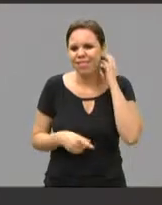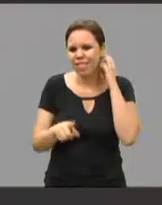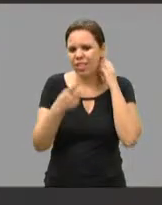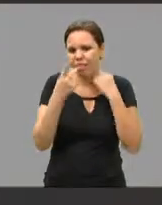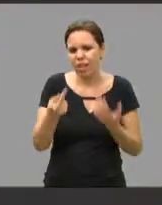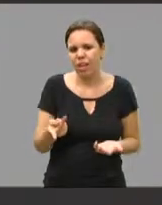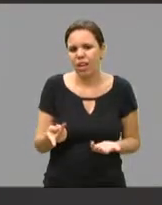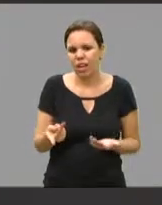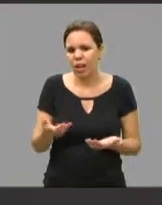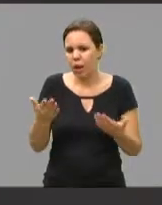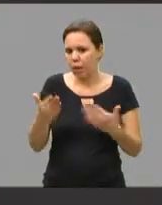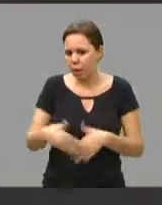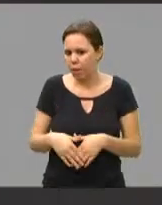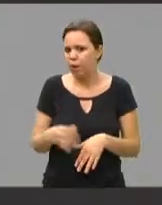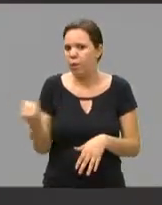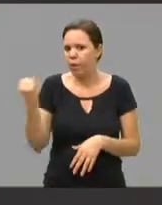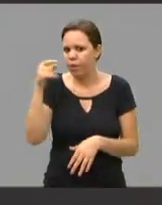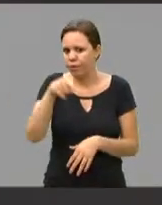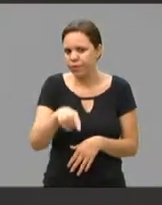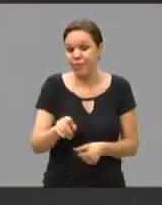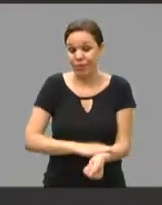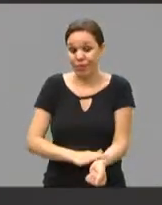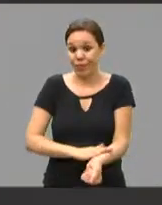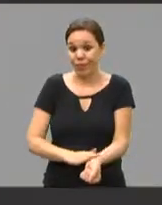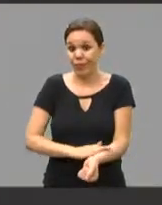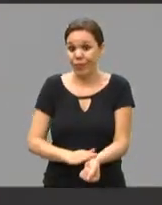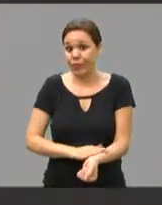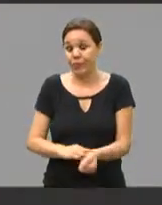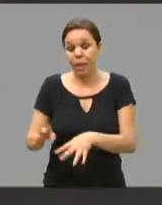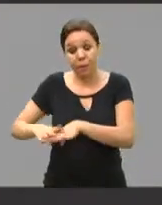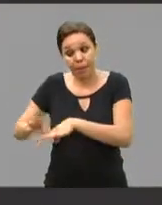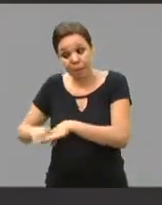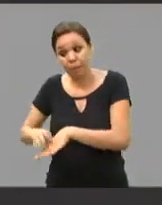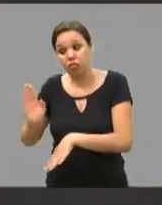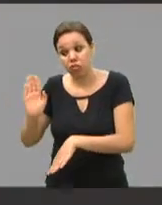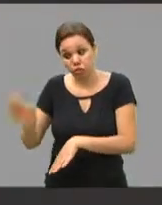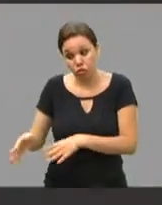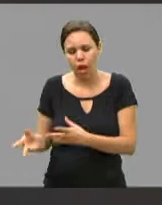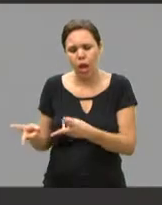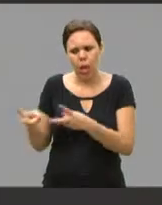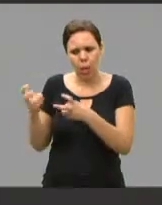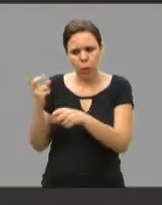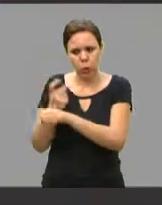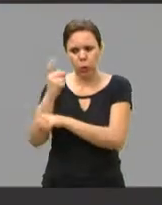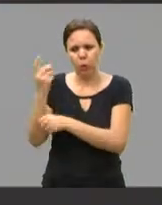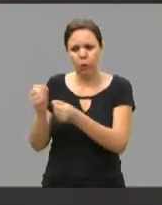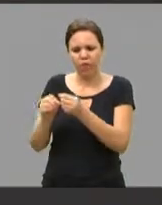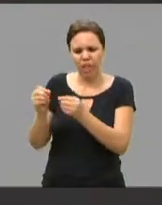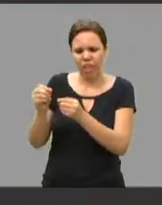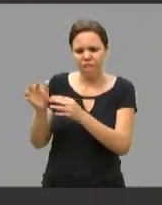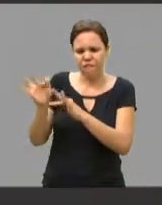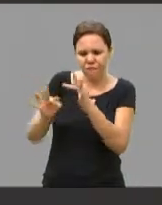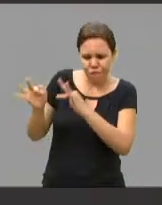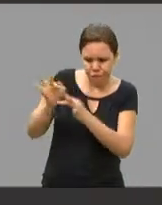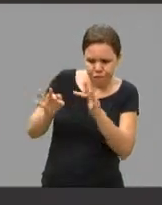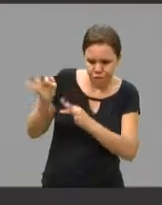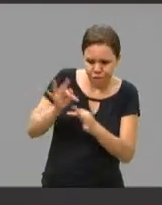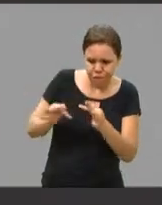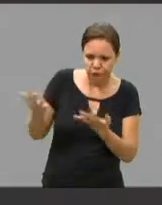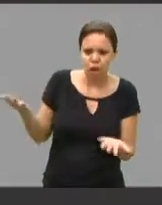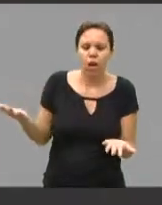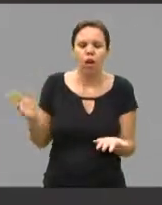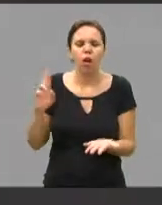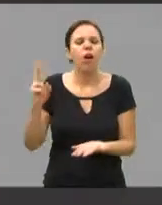falou uma prova bastante importante, nervosismo. A matemática a gente já vai desvendando aí como faz a fórmula, como chega